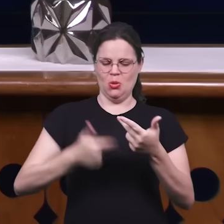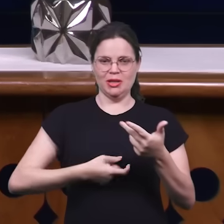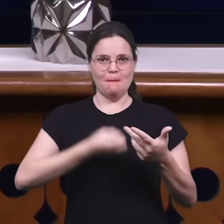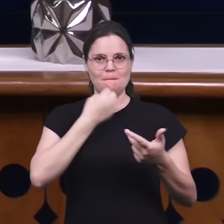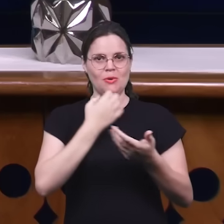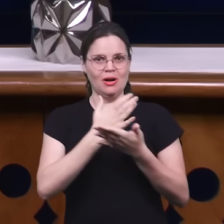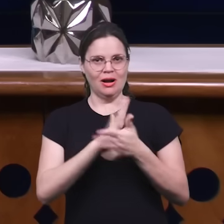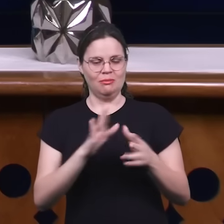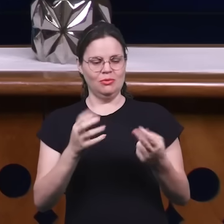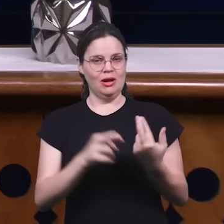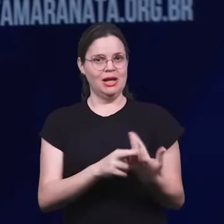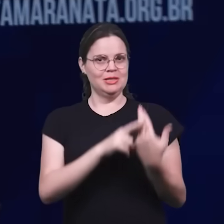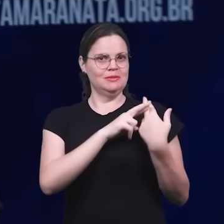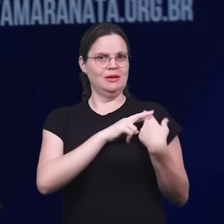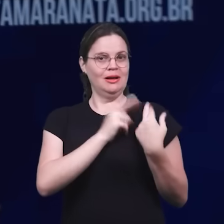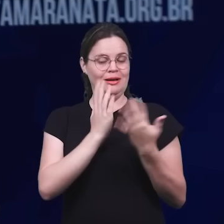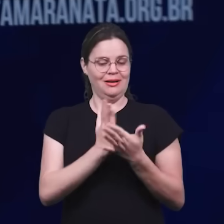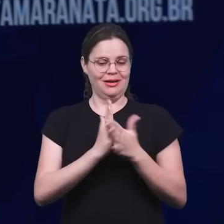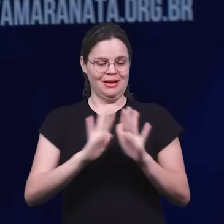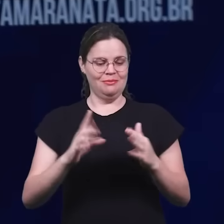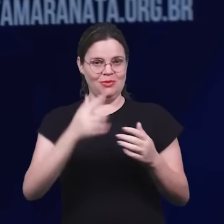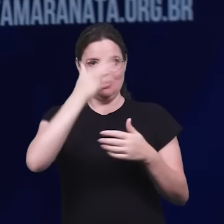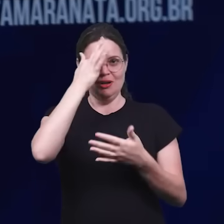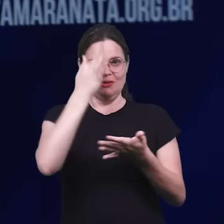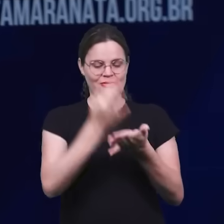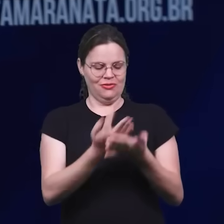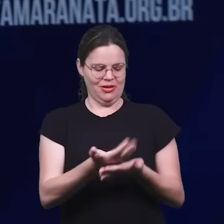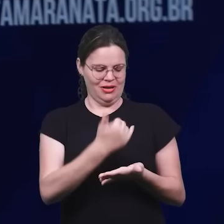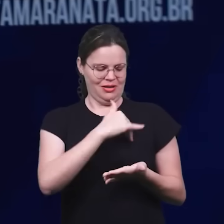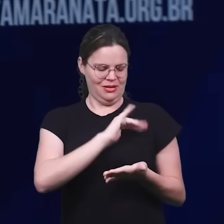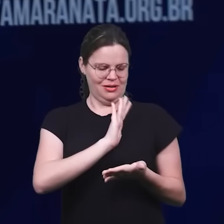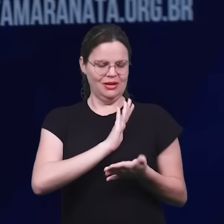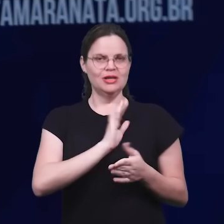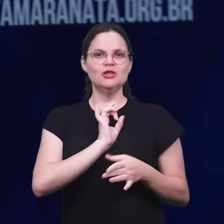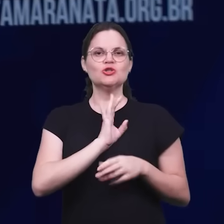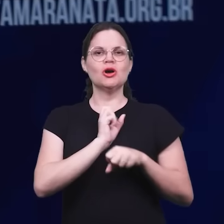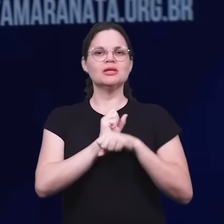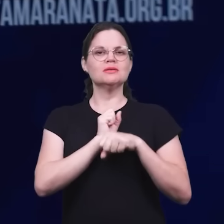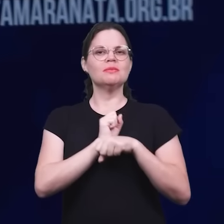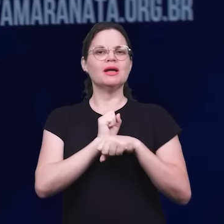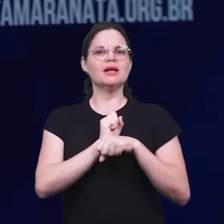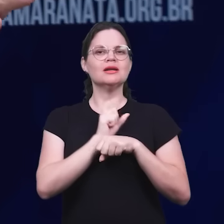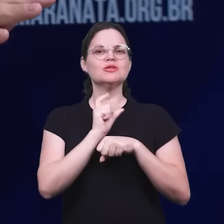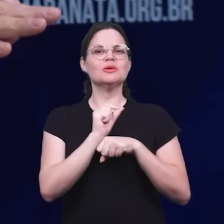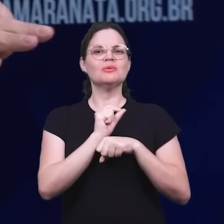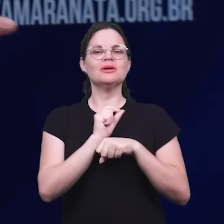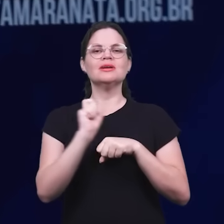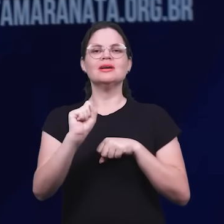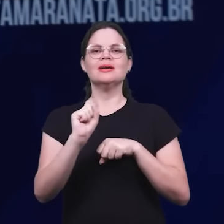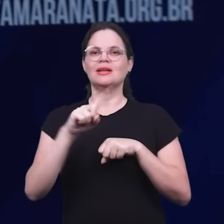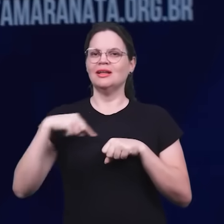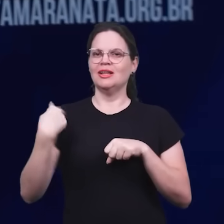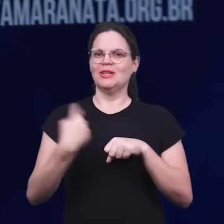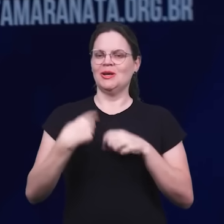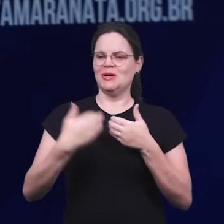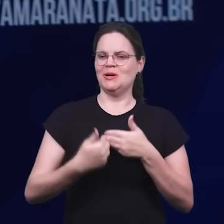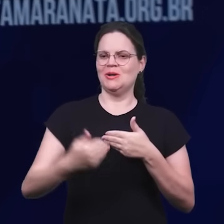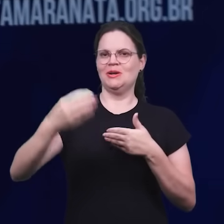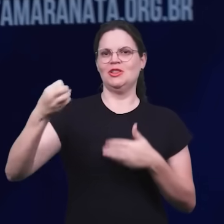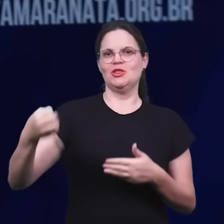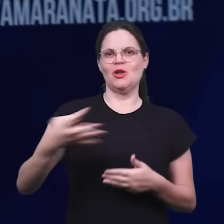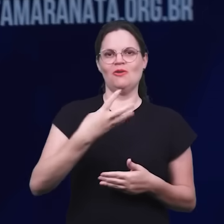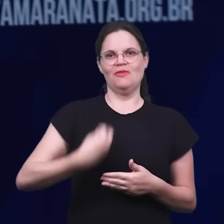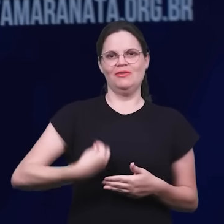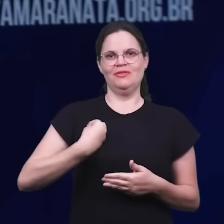e guardei a fé. Agora só resta uma coisa. Só resta uma coisa para a igreja: viver essa nova forma de vida e